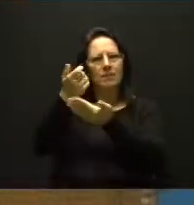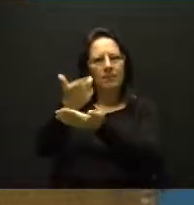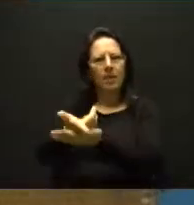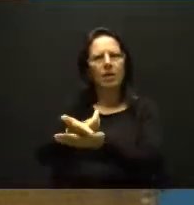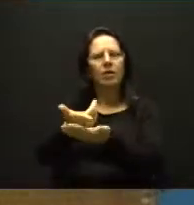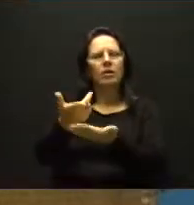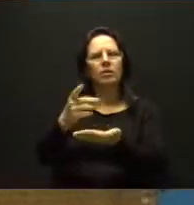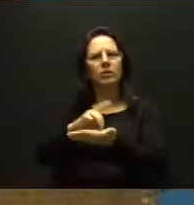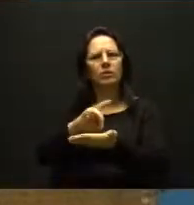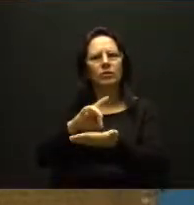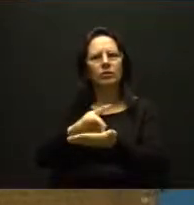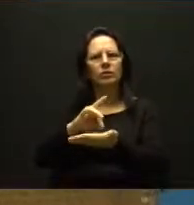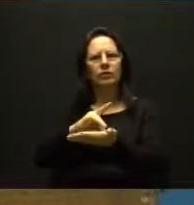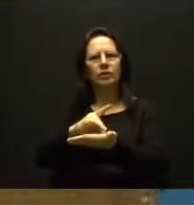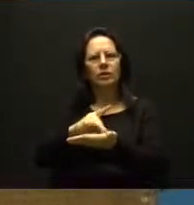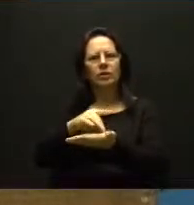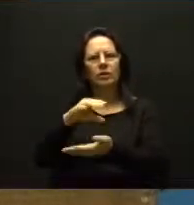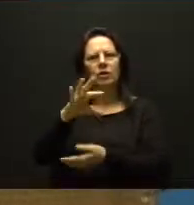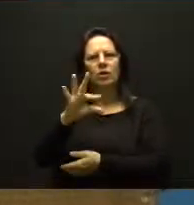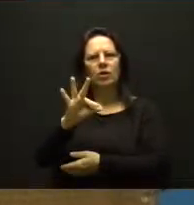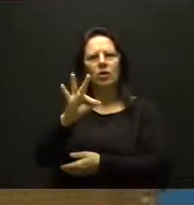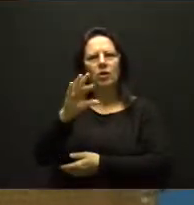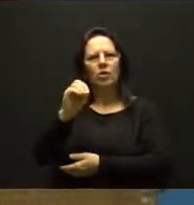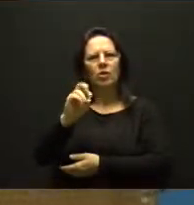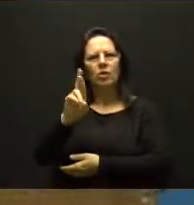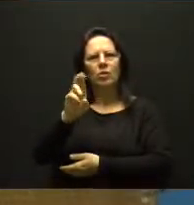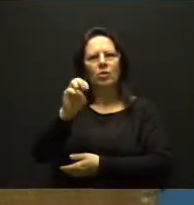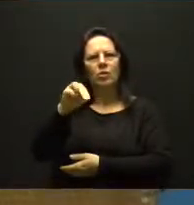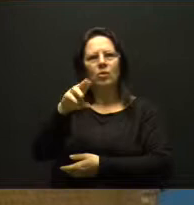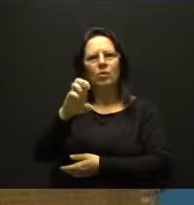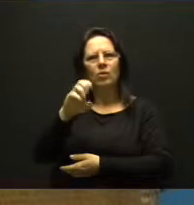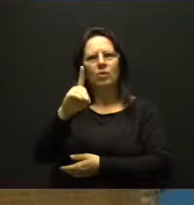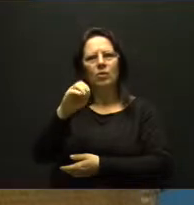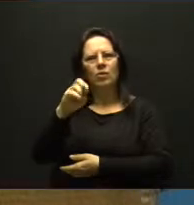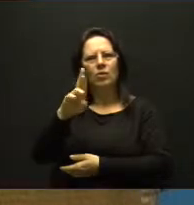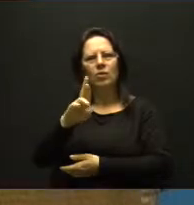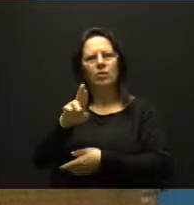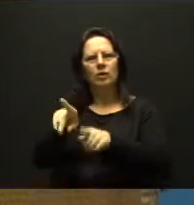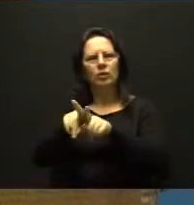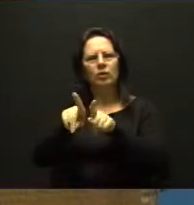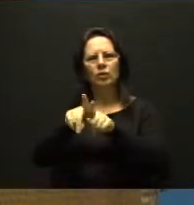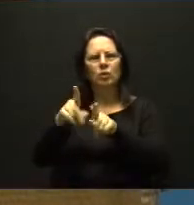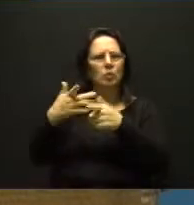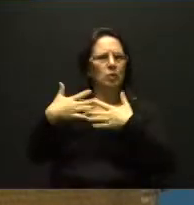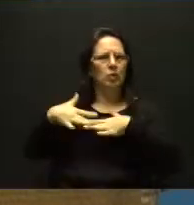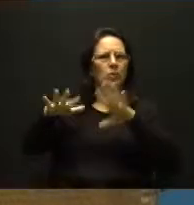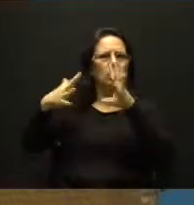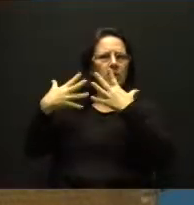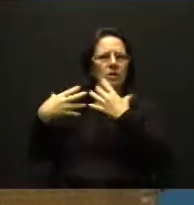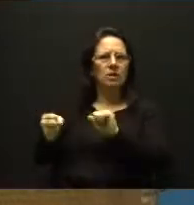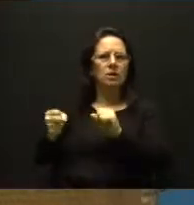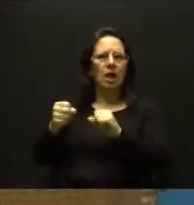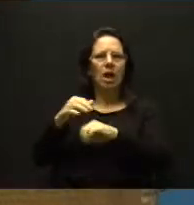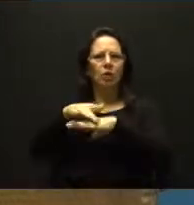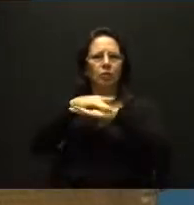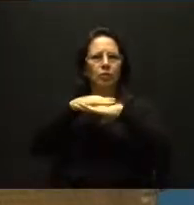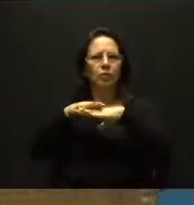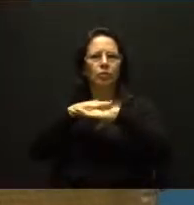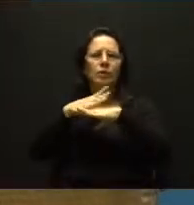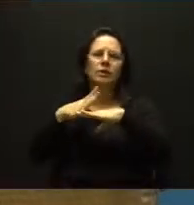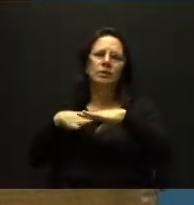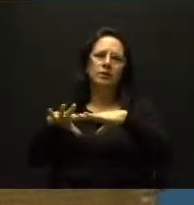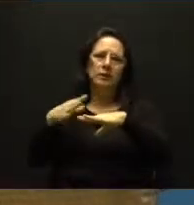o fornecedor de alimentação não podemos admitir que os doentes naquela situação